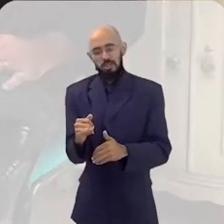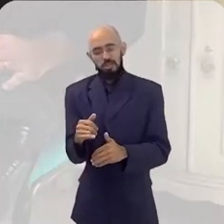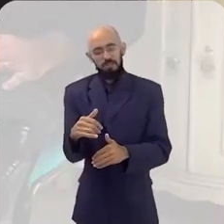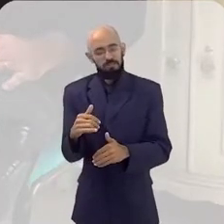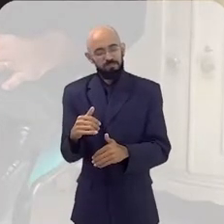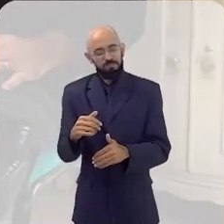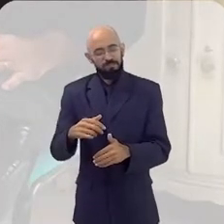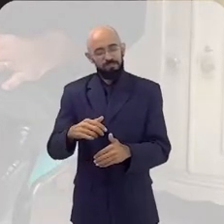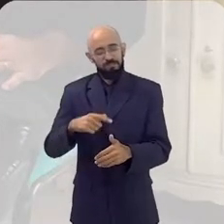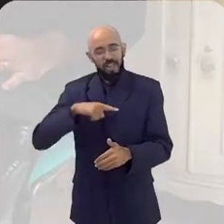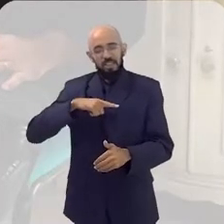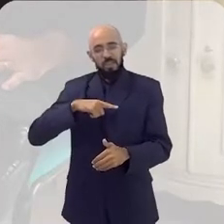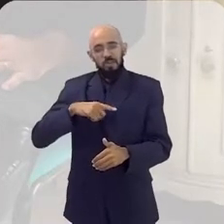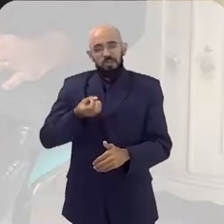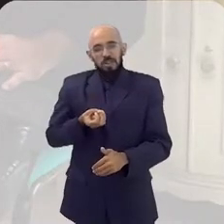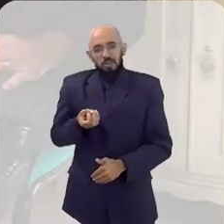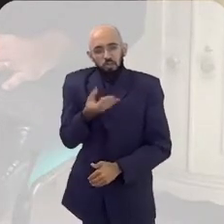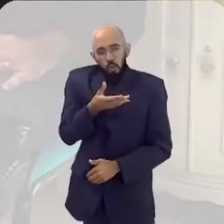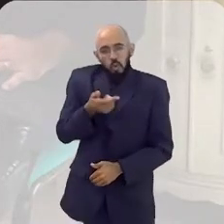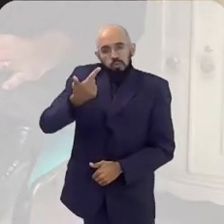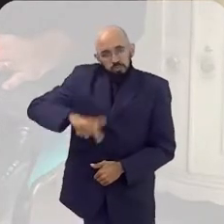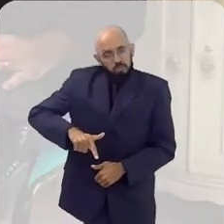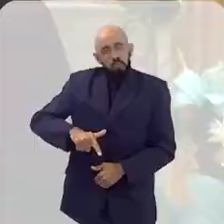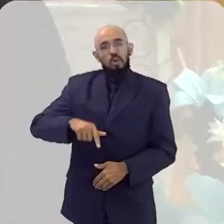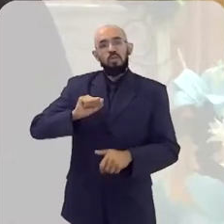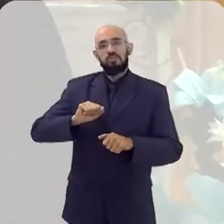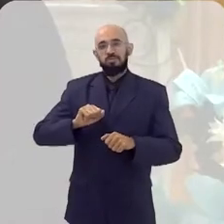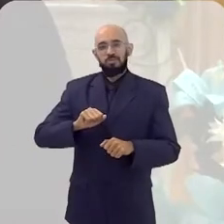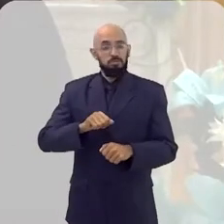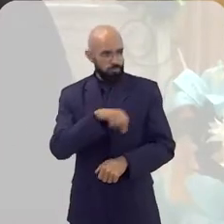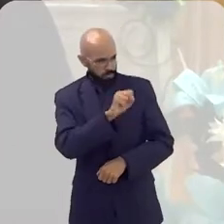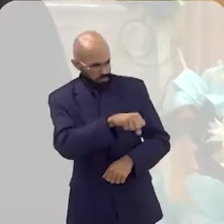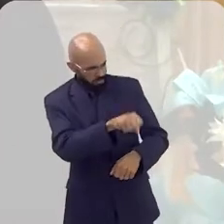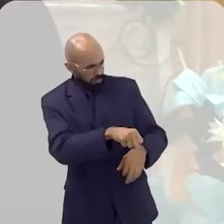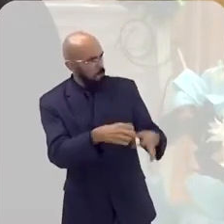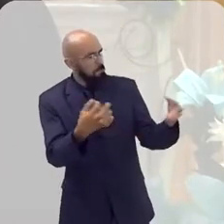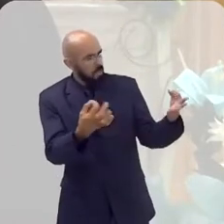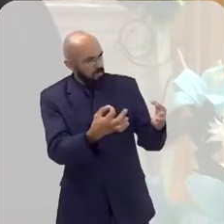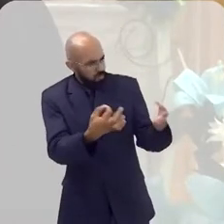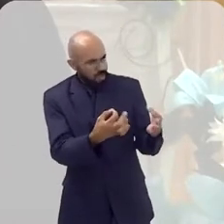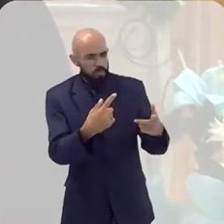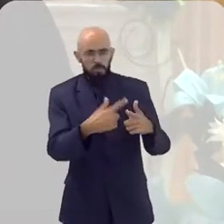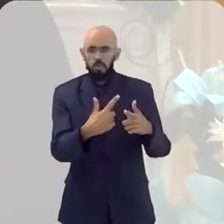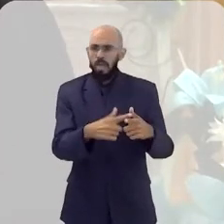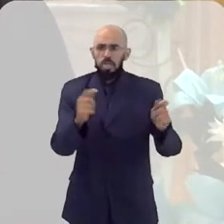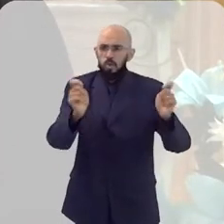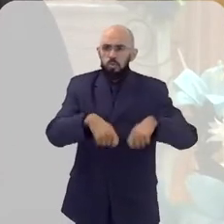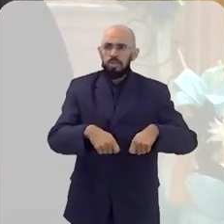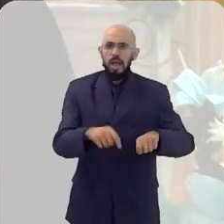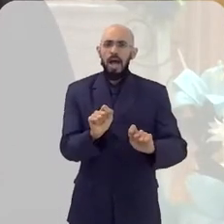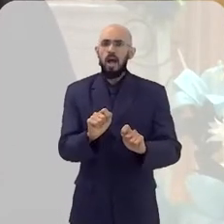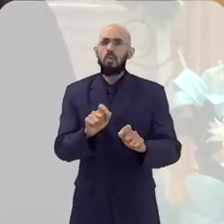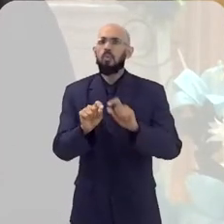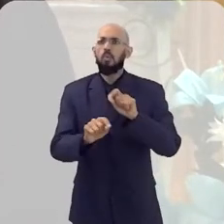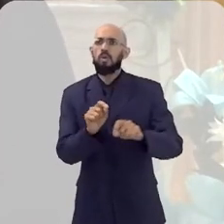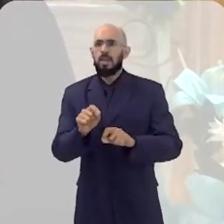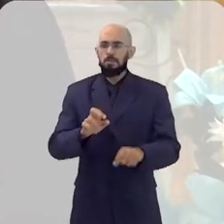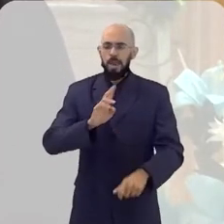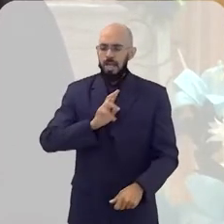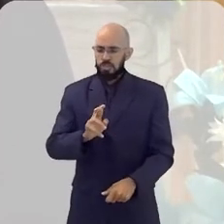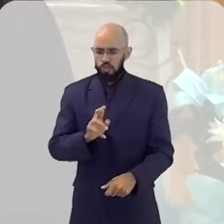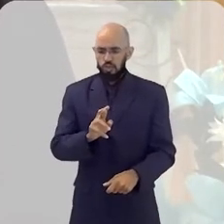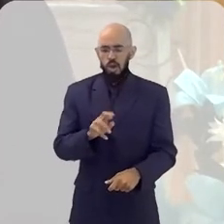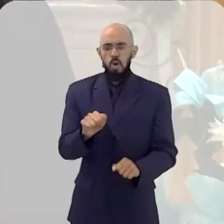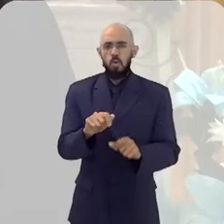venha sendo sempre revigorada, refeita. É isso? Sim, perfeito. Não tem como uma religião, pela